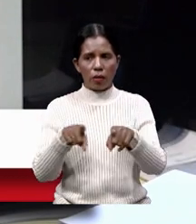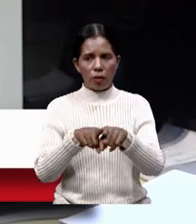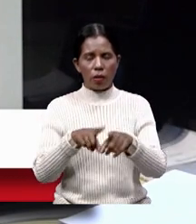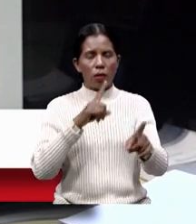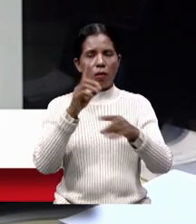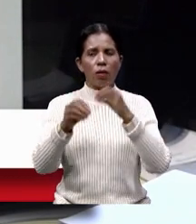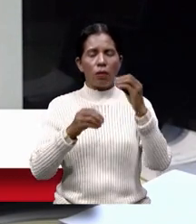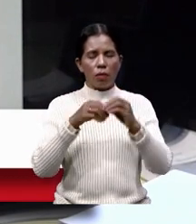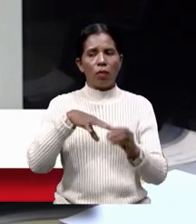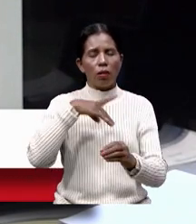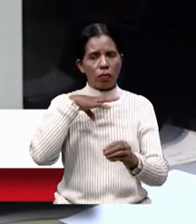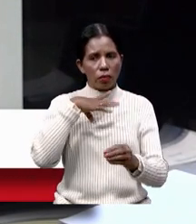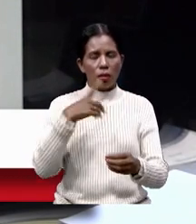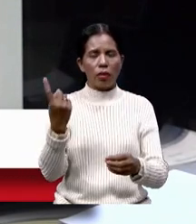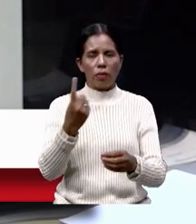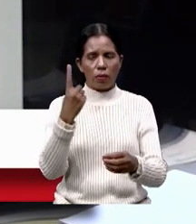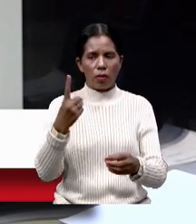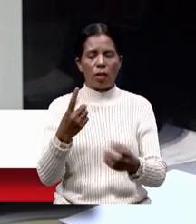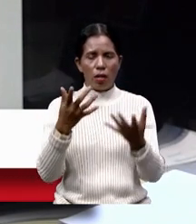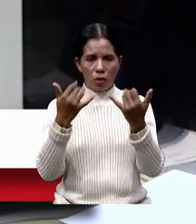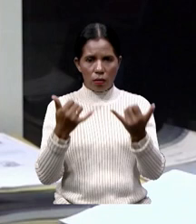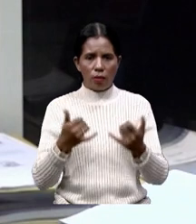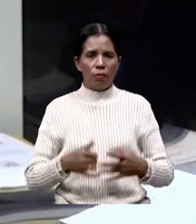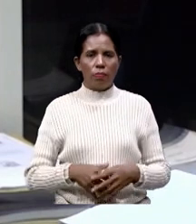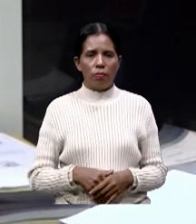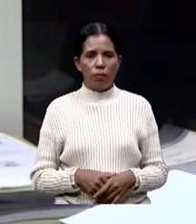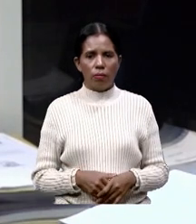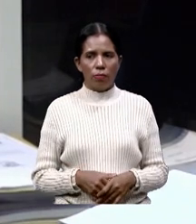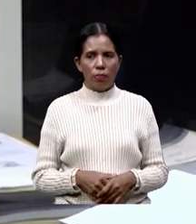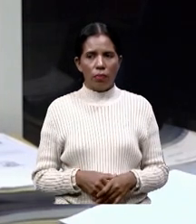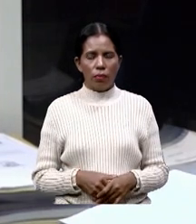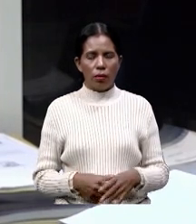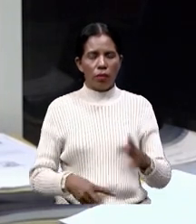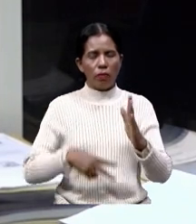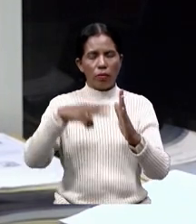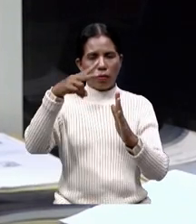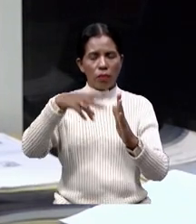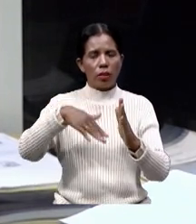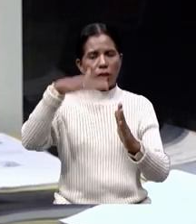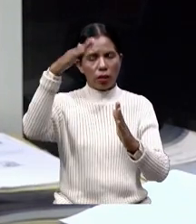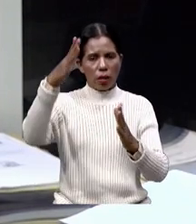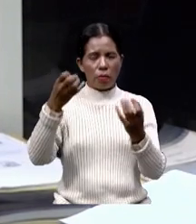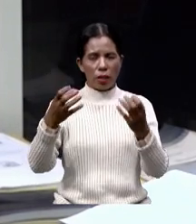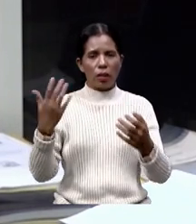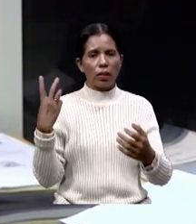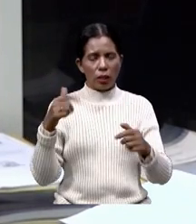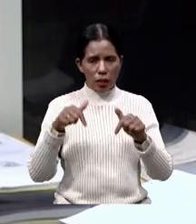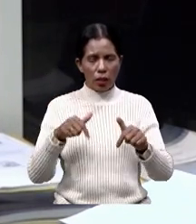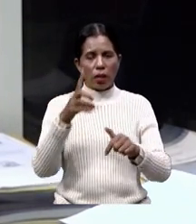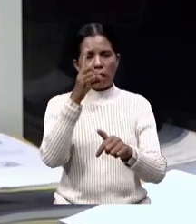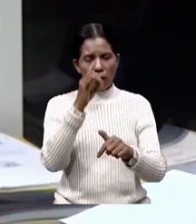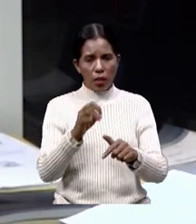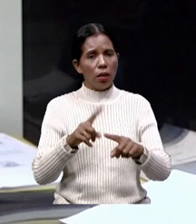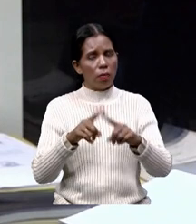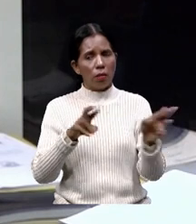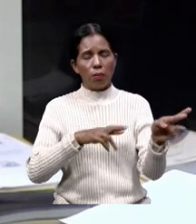kona balisu nebe agora tau ine fulume sa ema kasos ia sita di lara mai ve